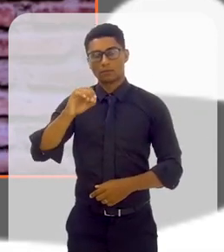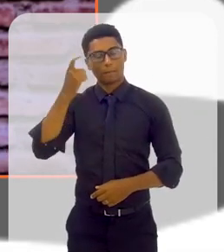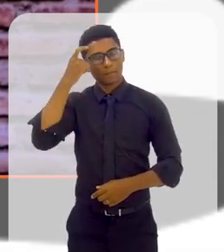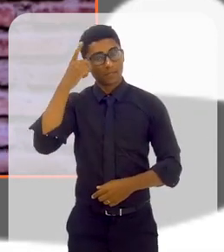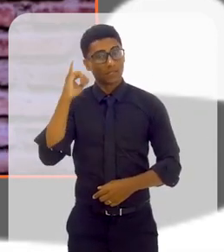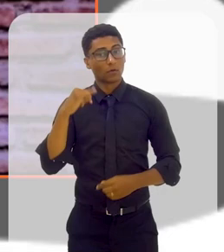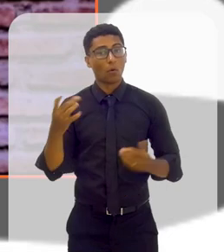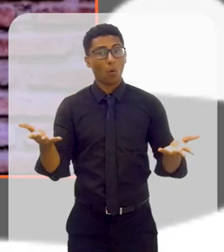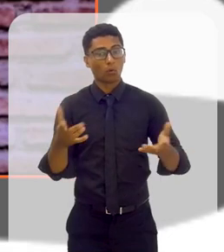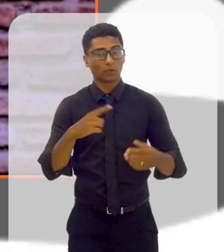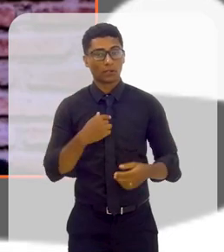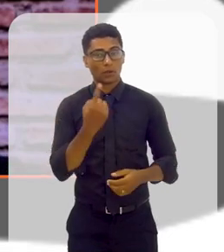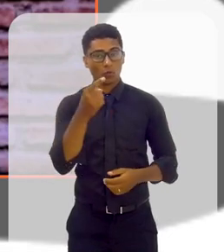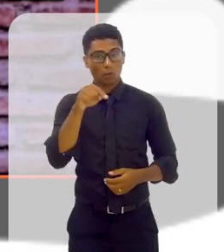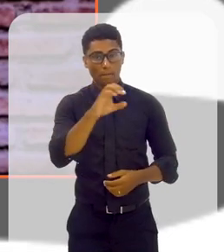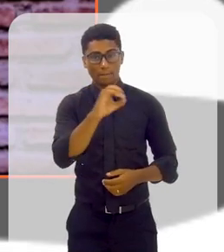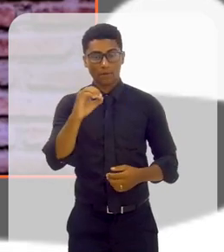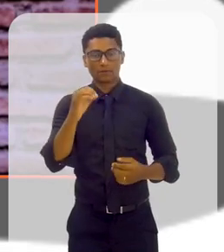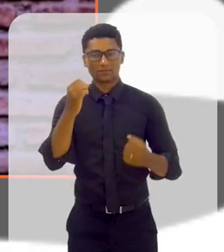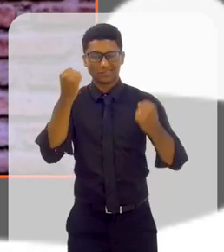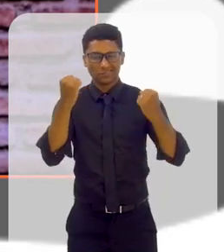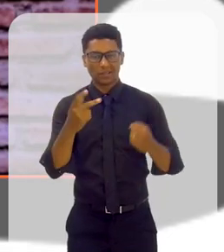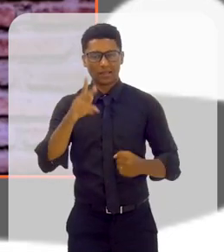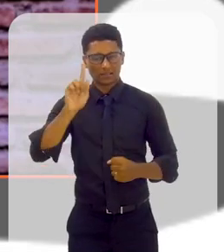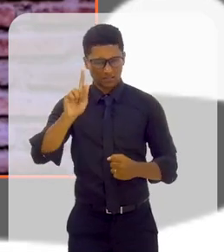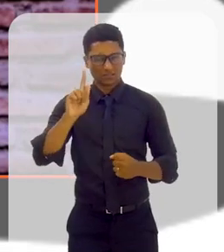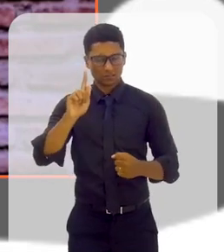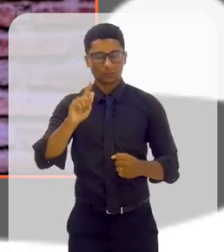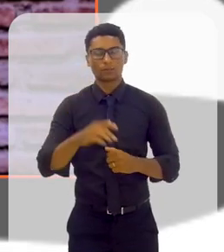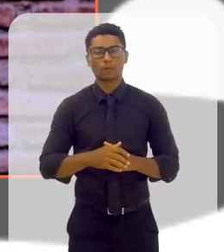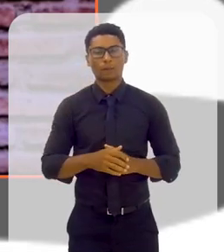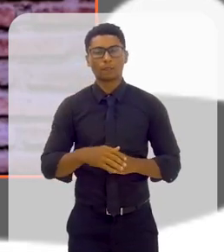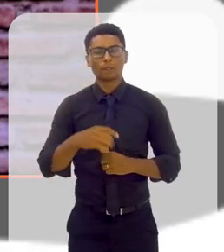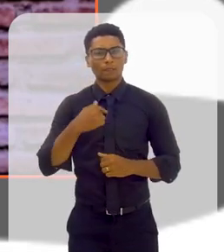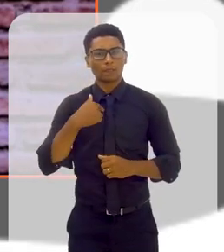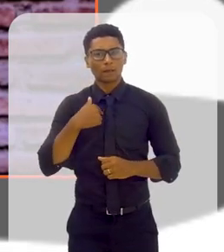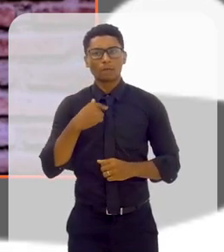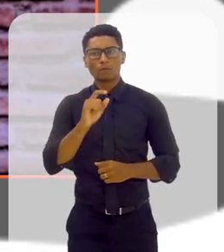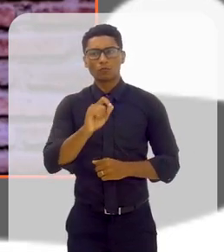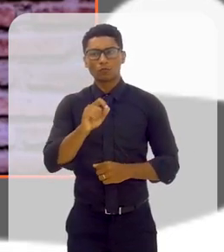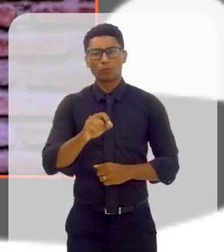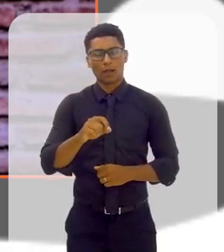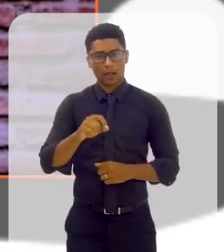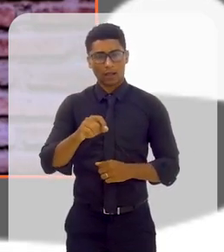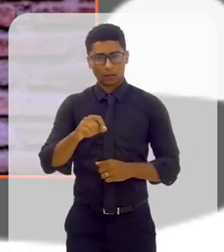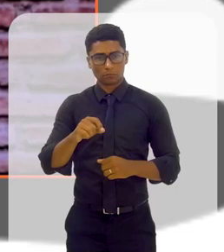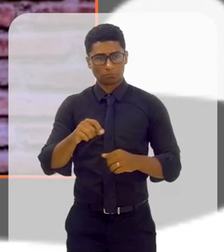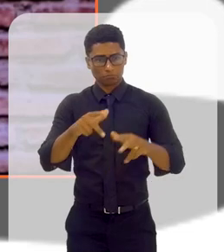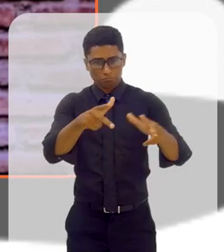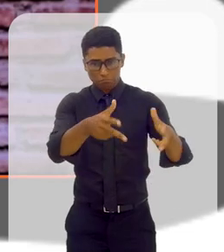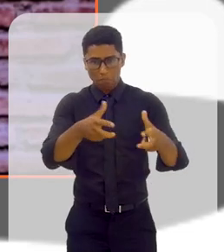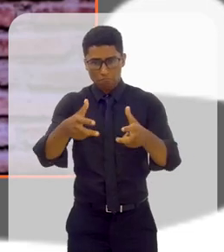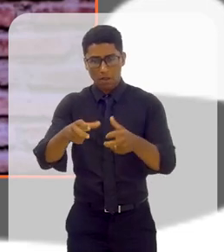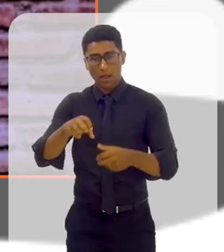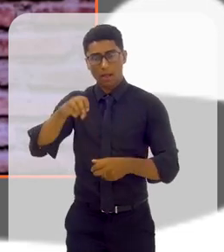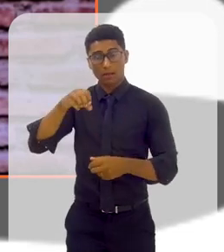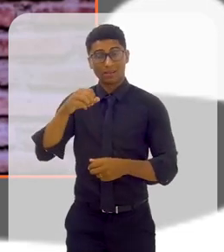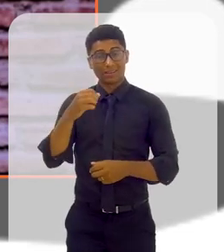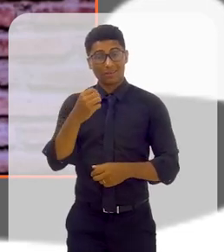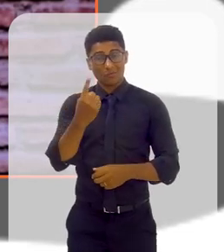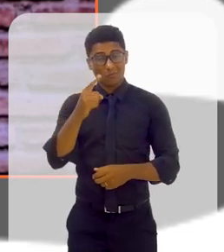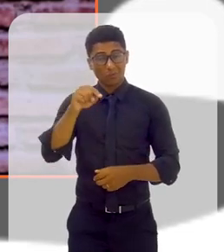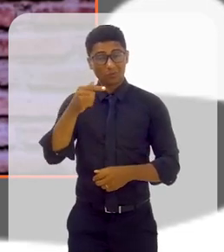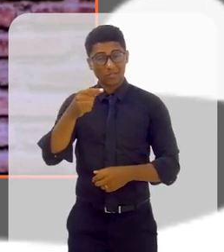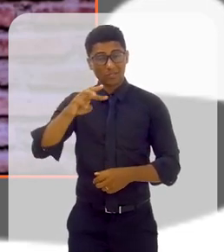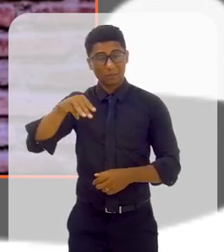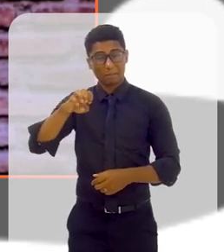tonelada de alumínio extraída da bauxita, eu consumo 12,7 megawatts por tonelada. A partir